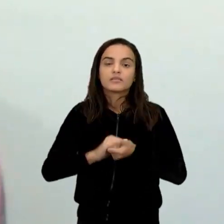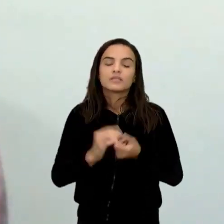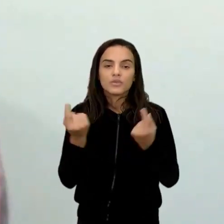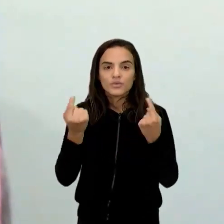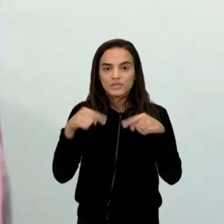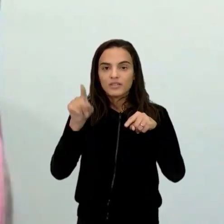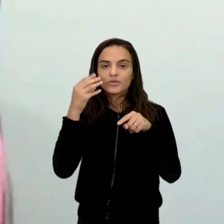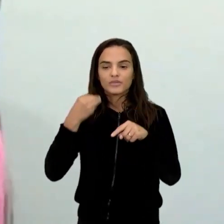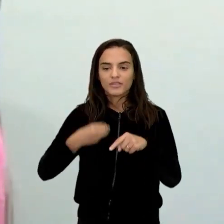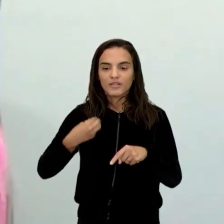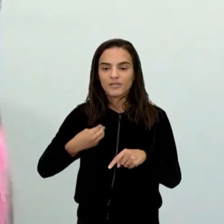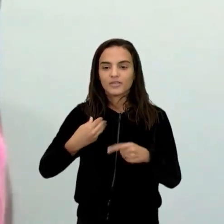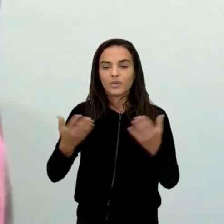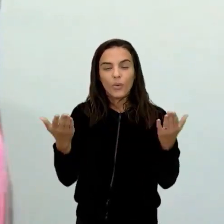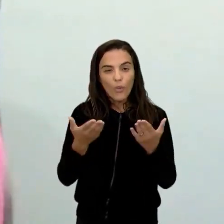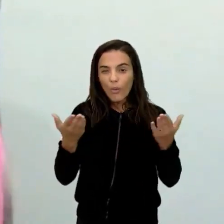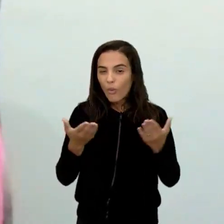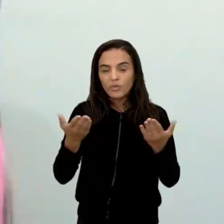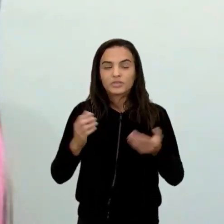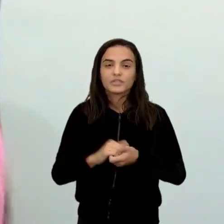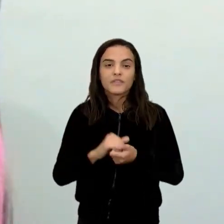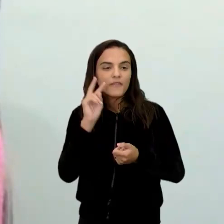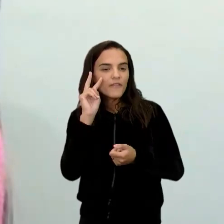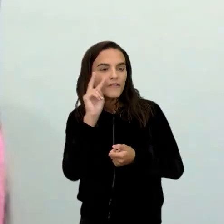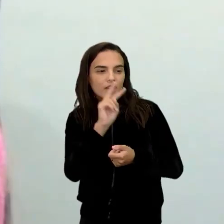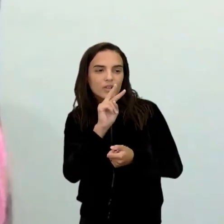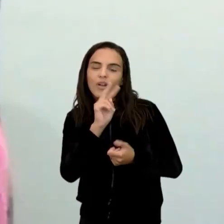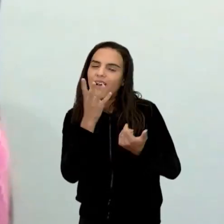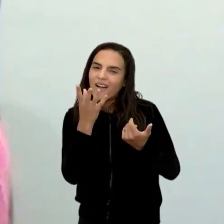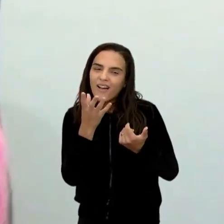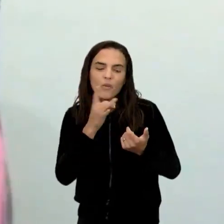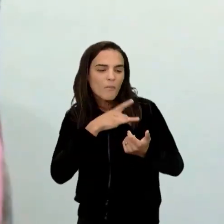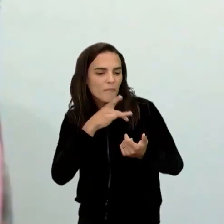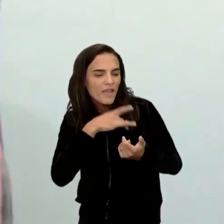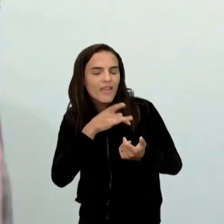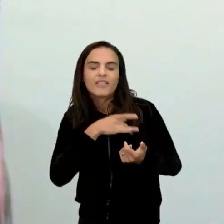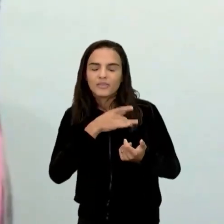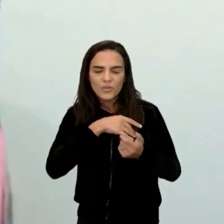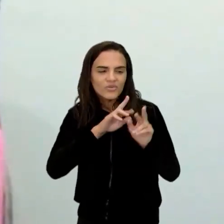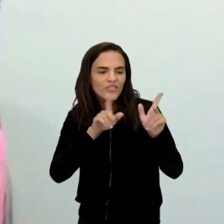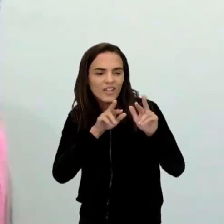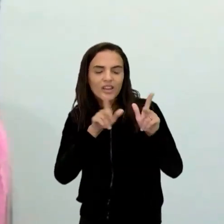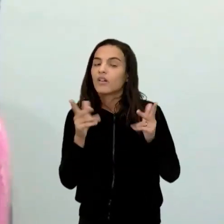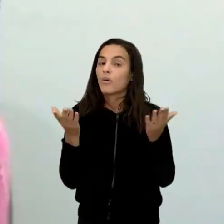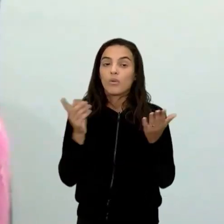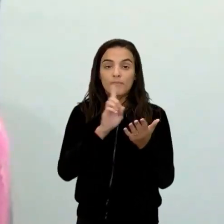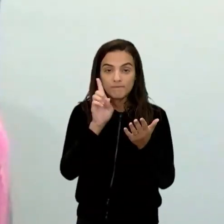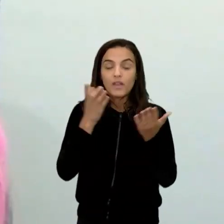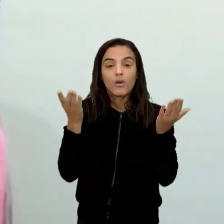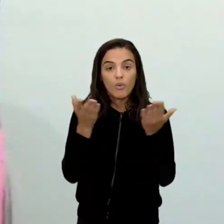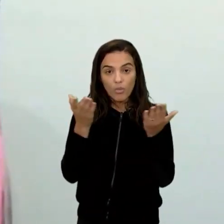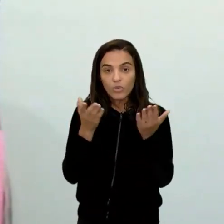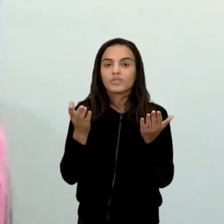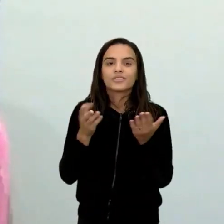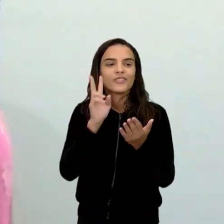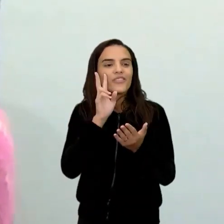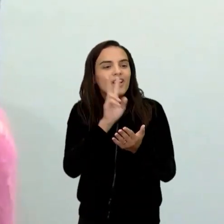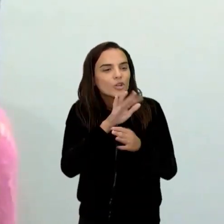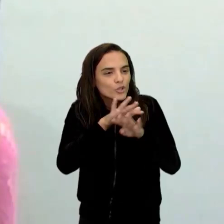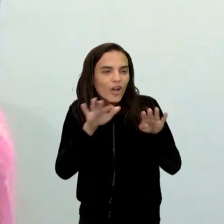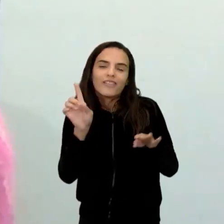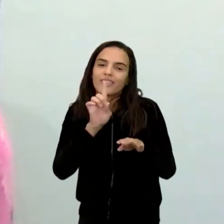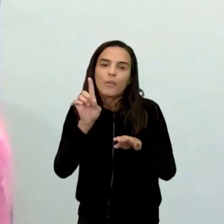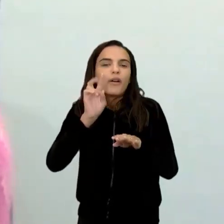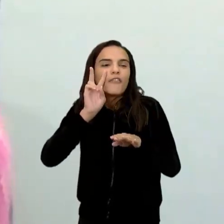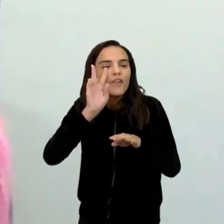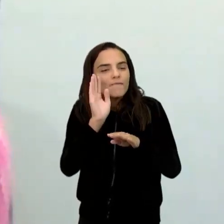desafios da vida. Hoje já não olho com pena, com medo, com indiferença. Hoje não apenas te olho, mas